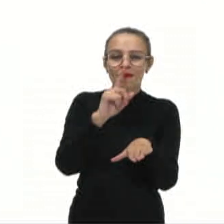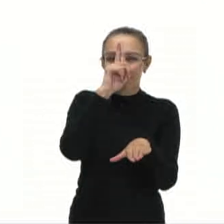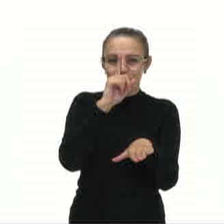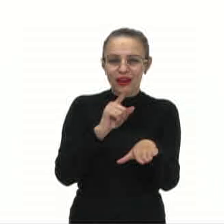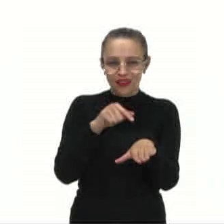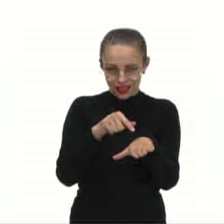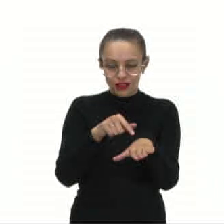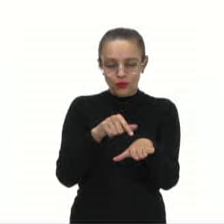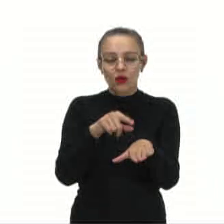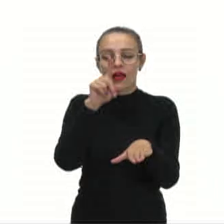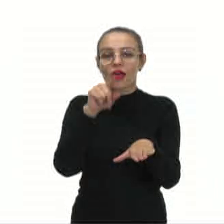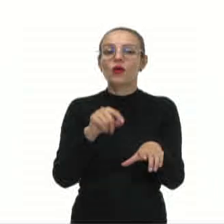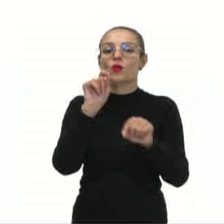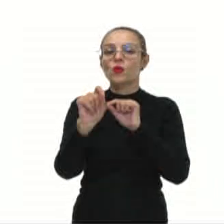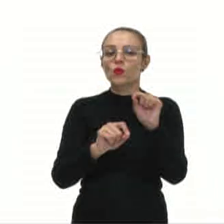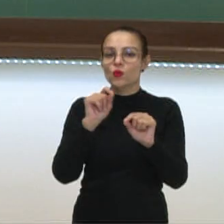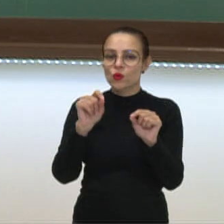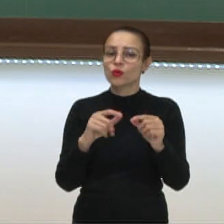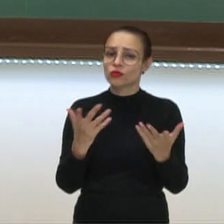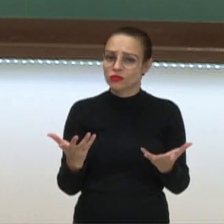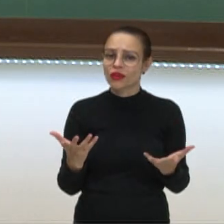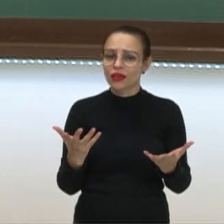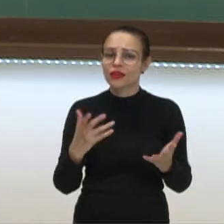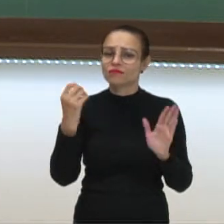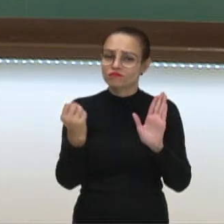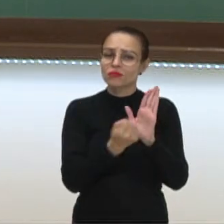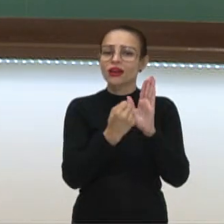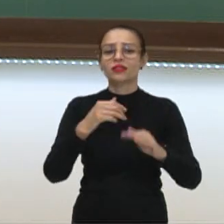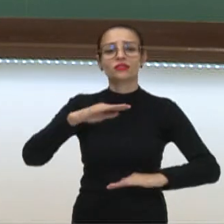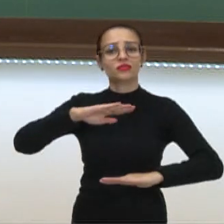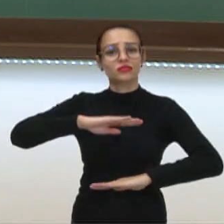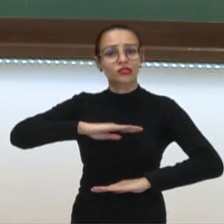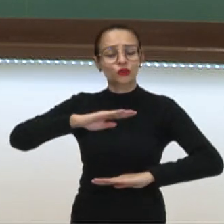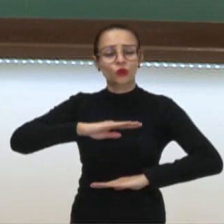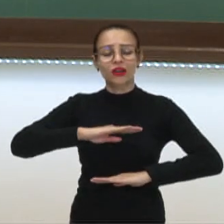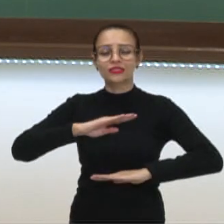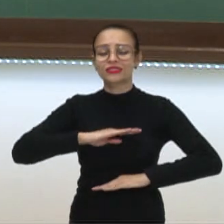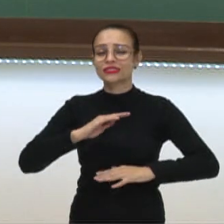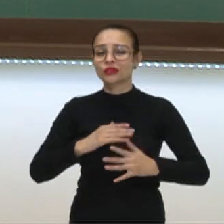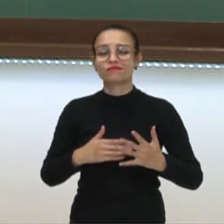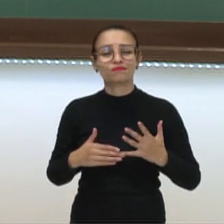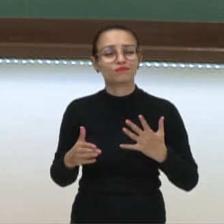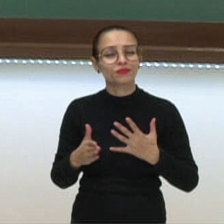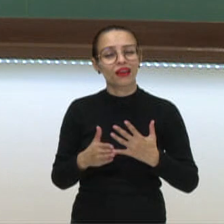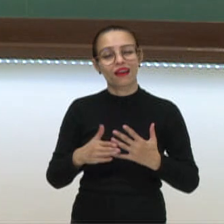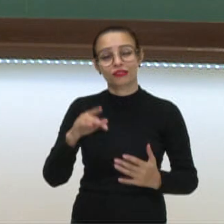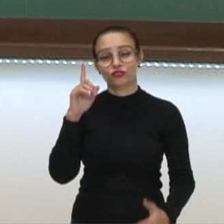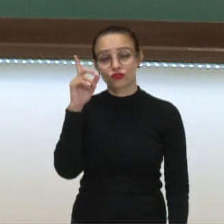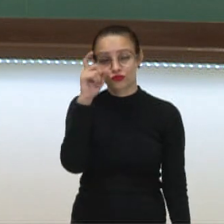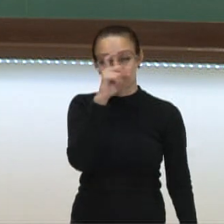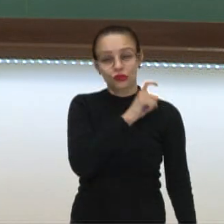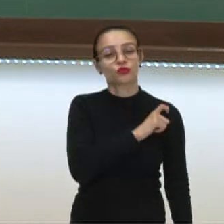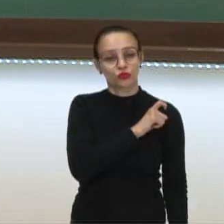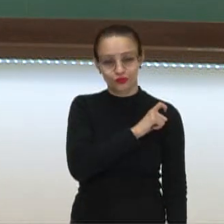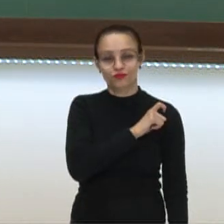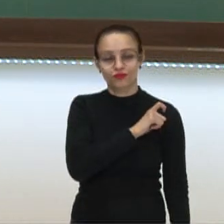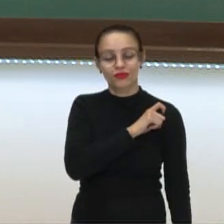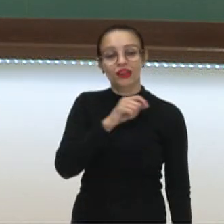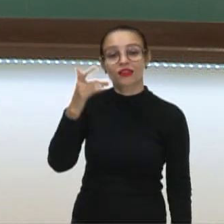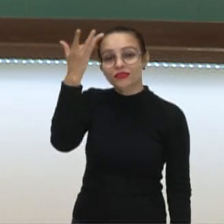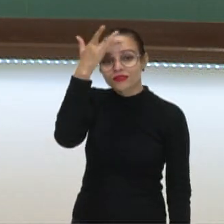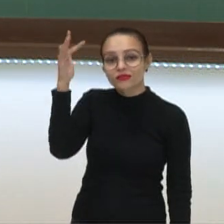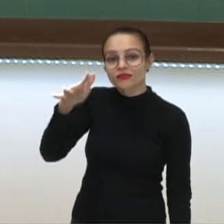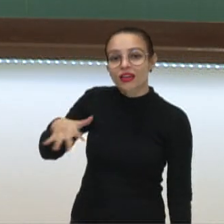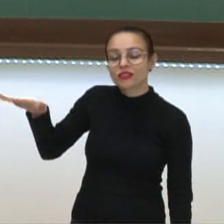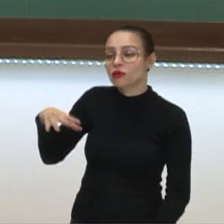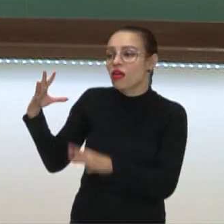lugar do cadarço, é justamente para simbolizar a situação precária, né, a situação difícil, tá, dos